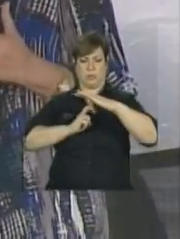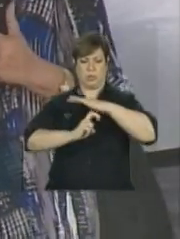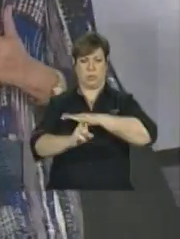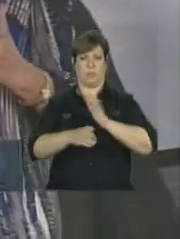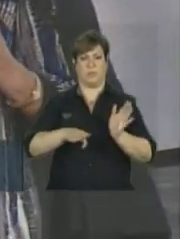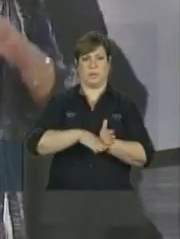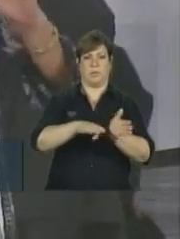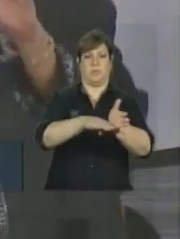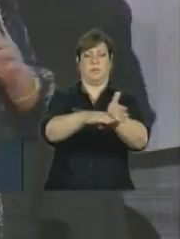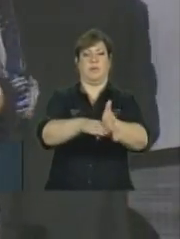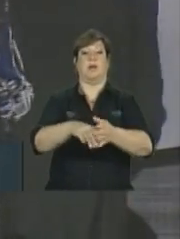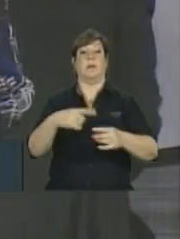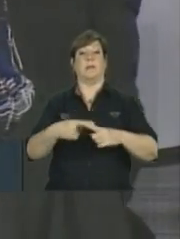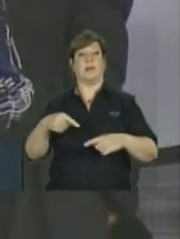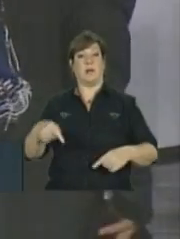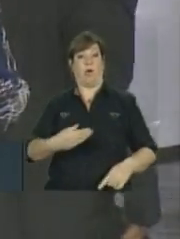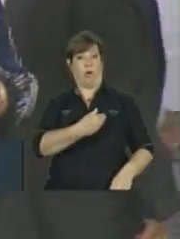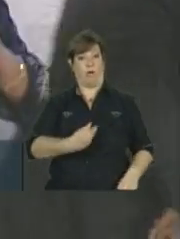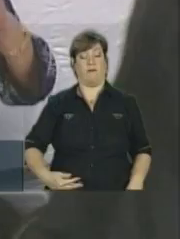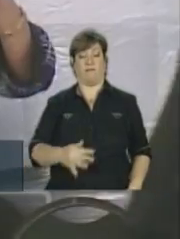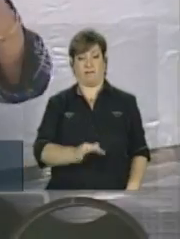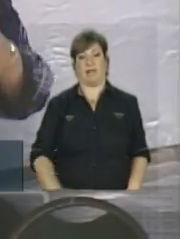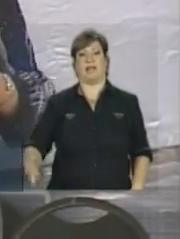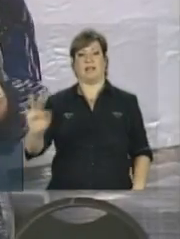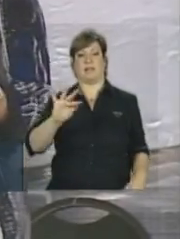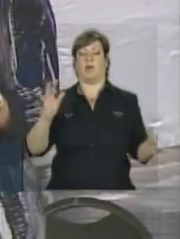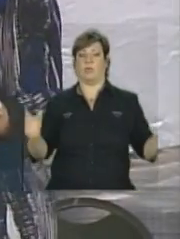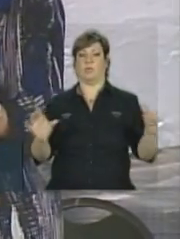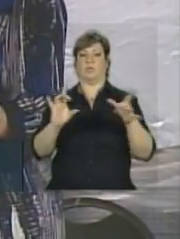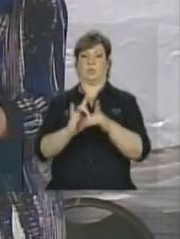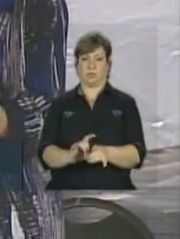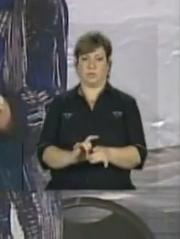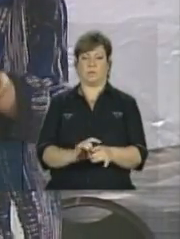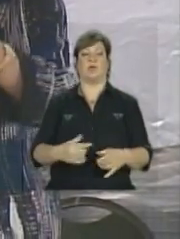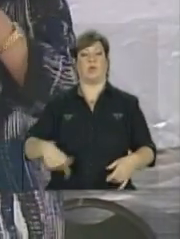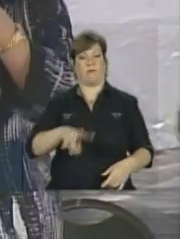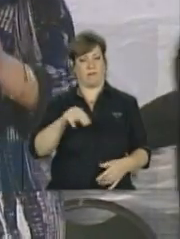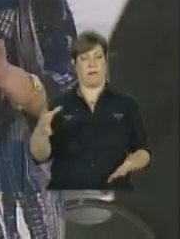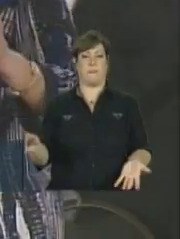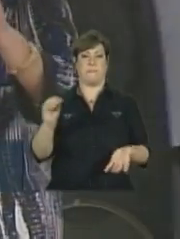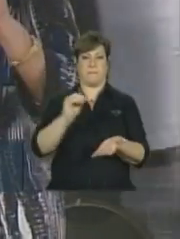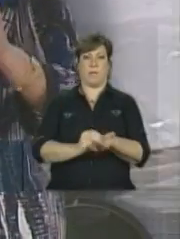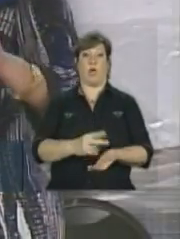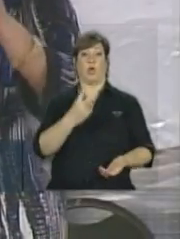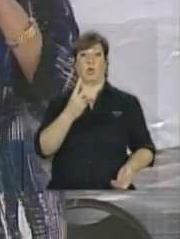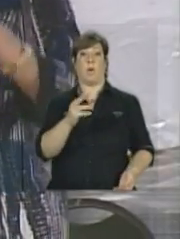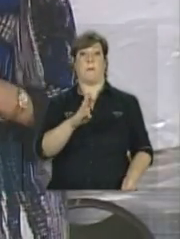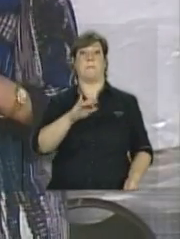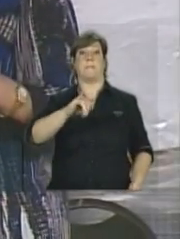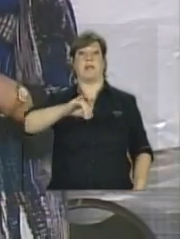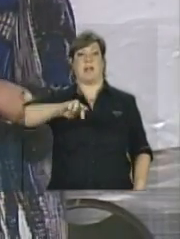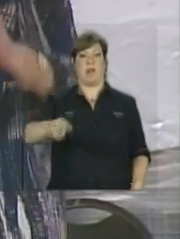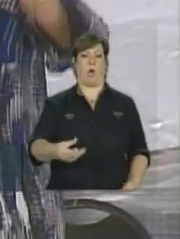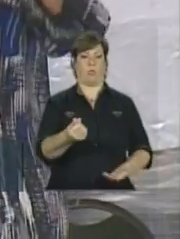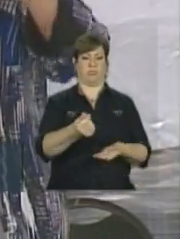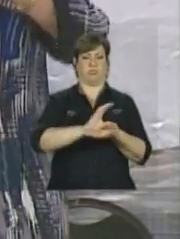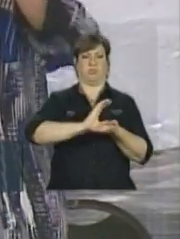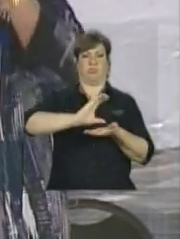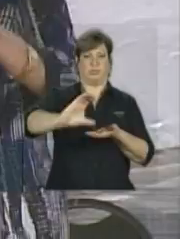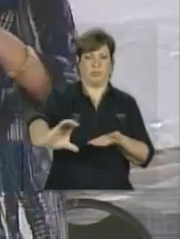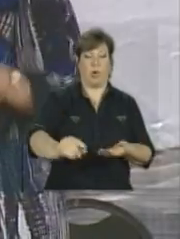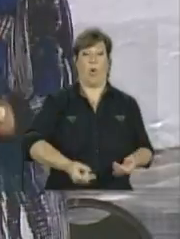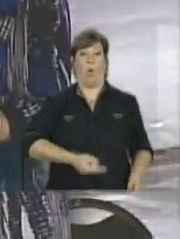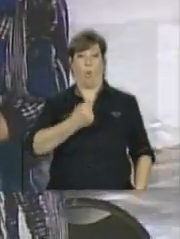ter a participação do governo federal. Nós vamos colocar 2 bilhões de reais.